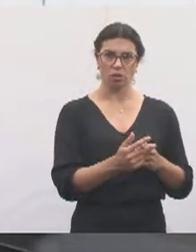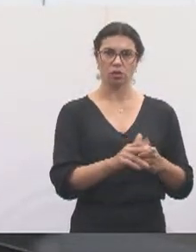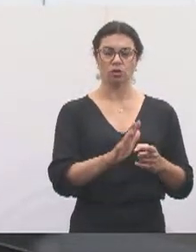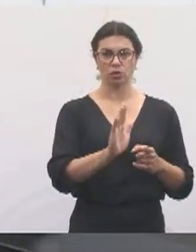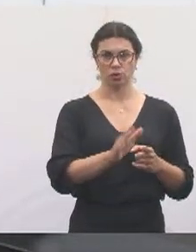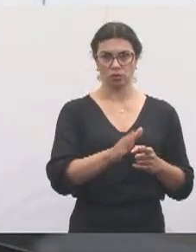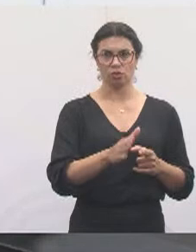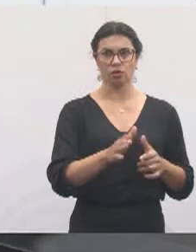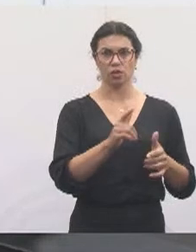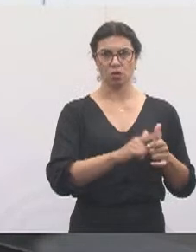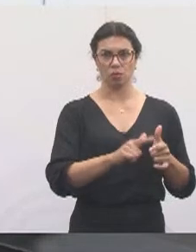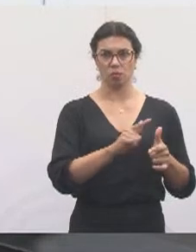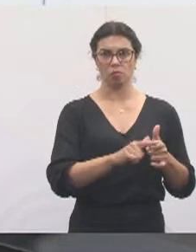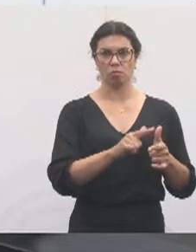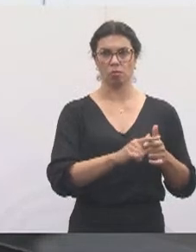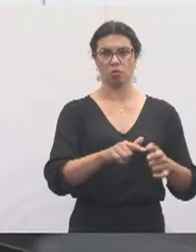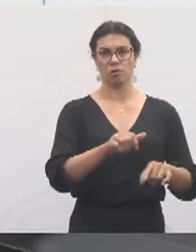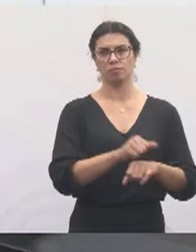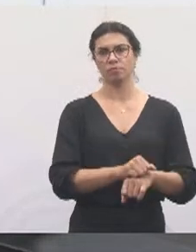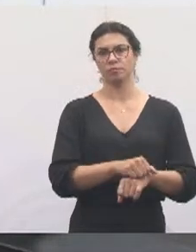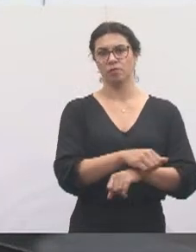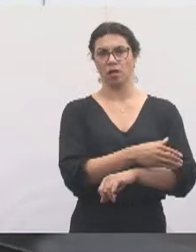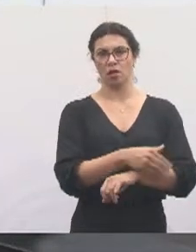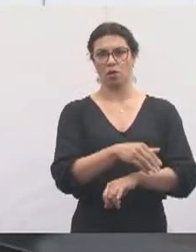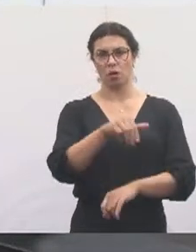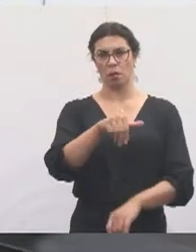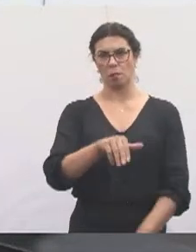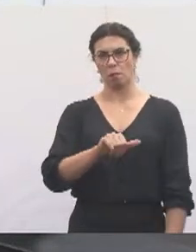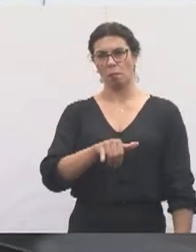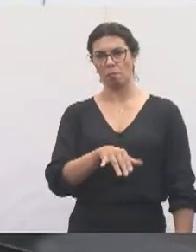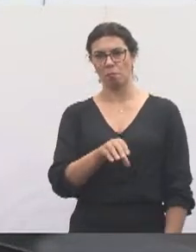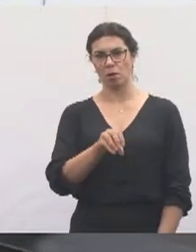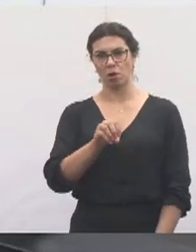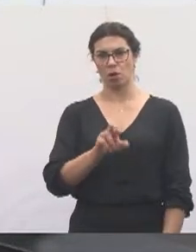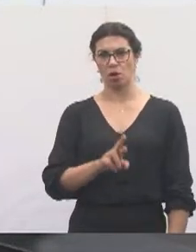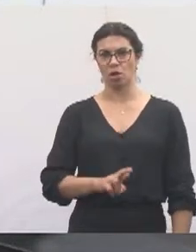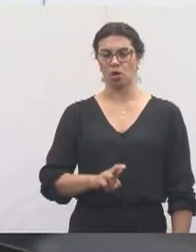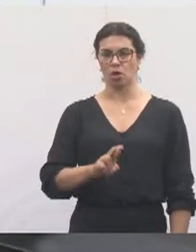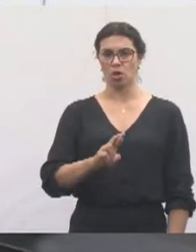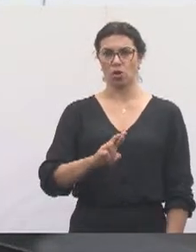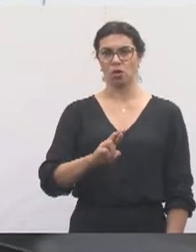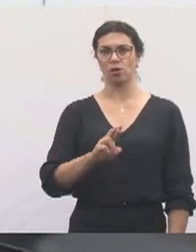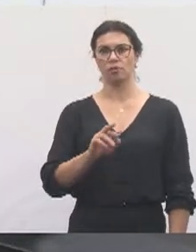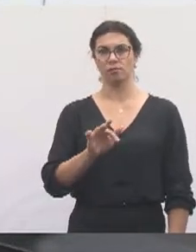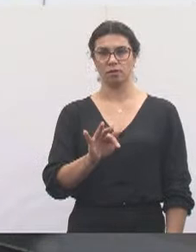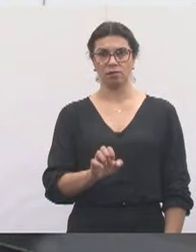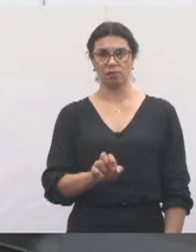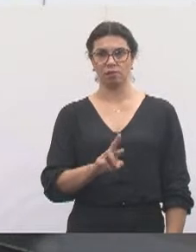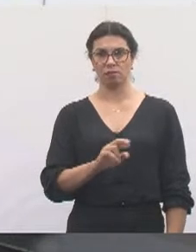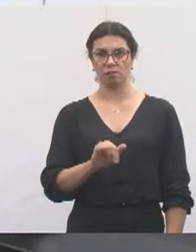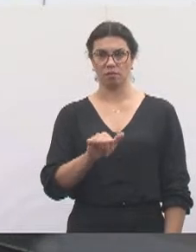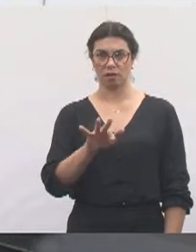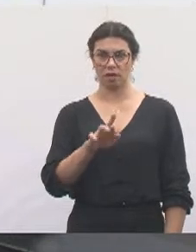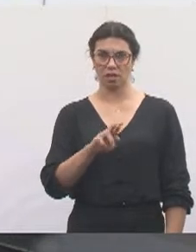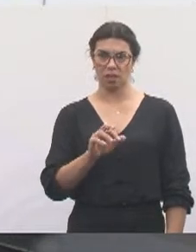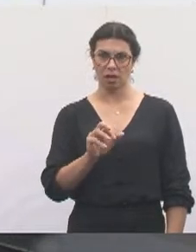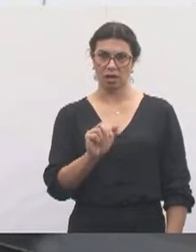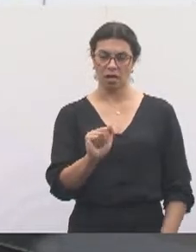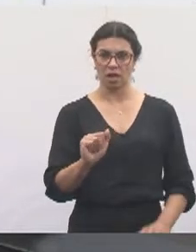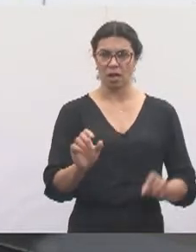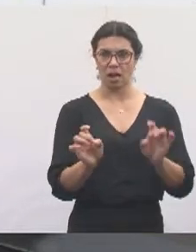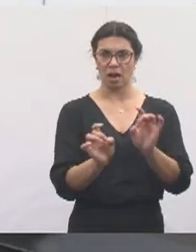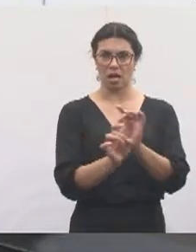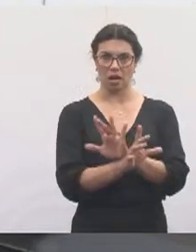Paraíba na Avenida Major Cass Ferreira com início no dia 29 de agosto e término no dia 4 de setembro de